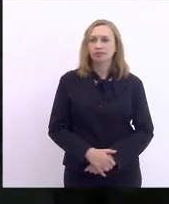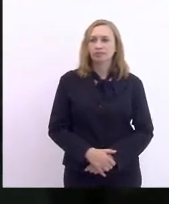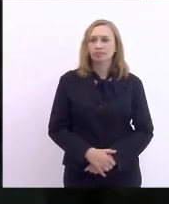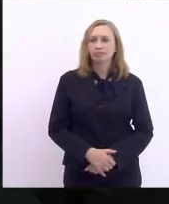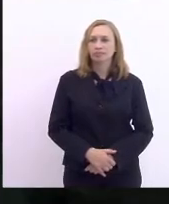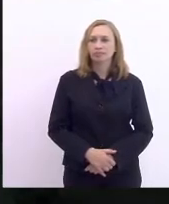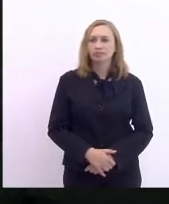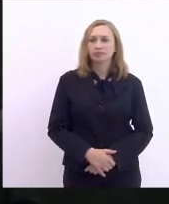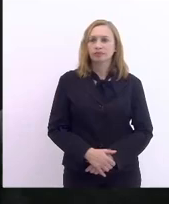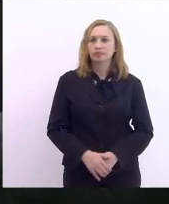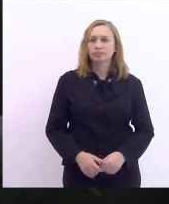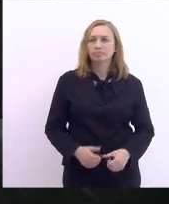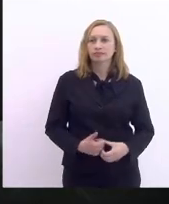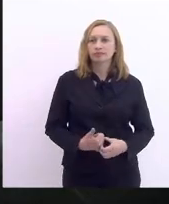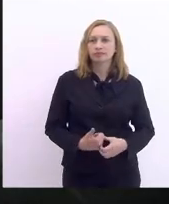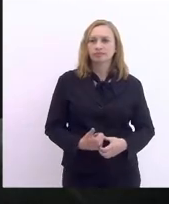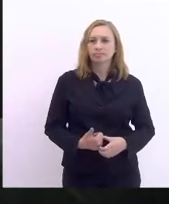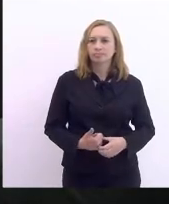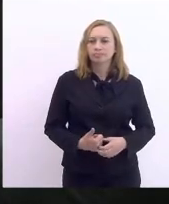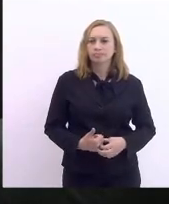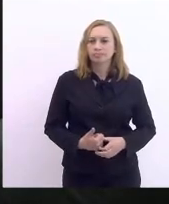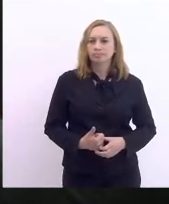E aí